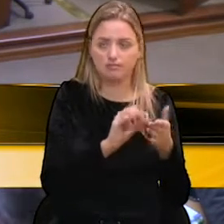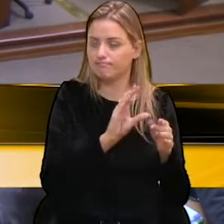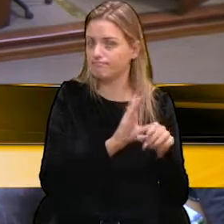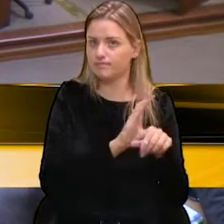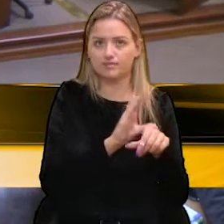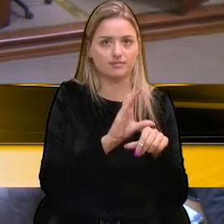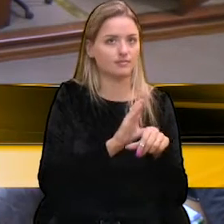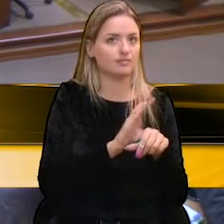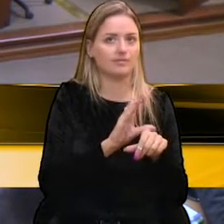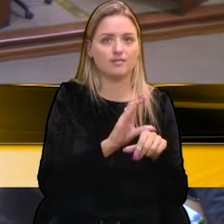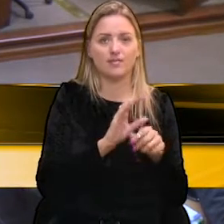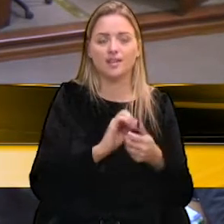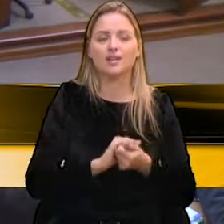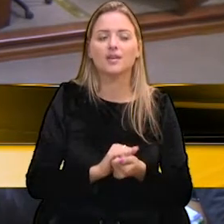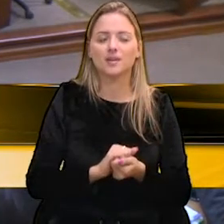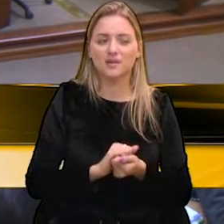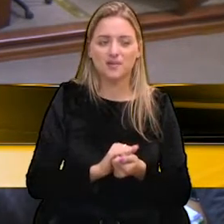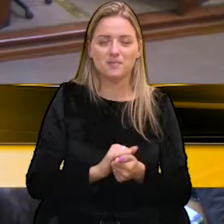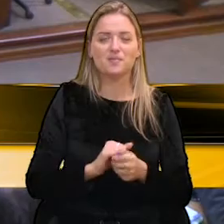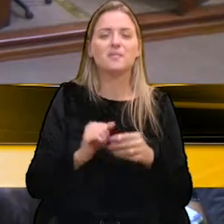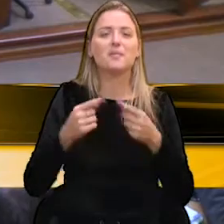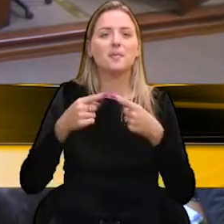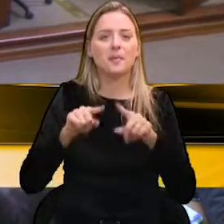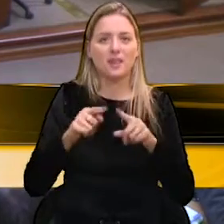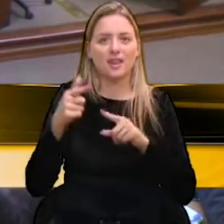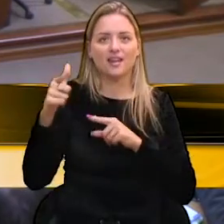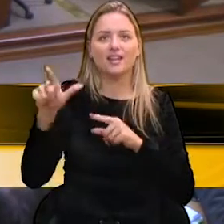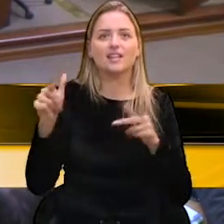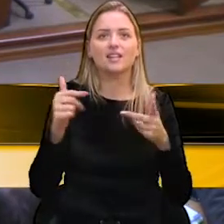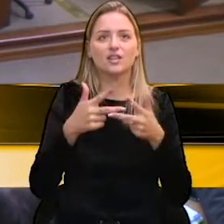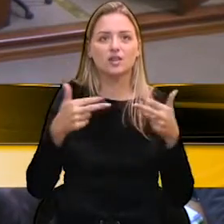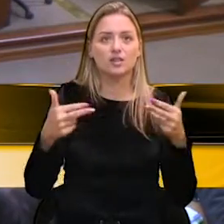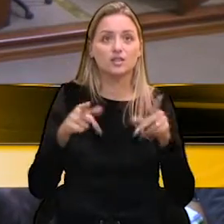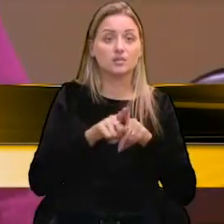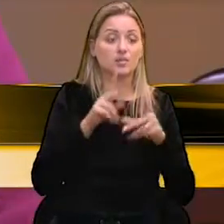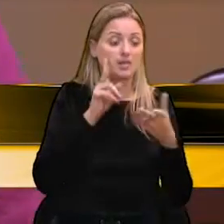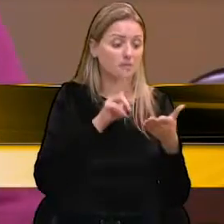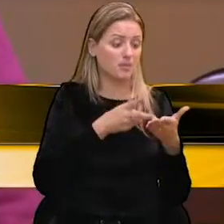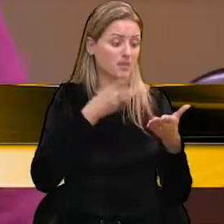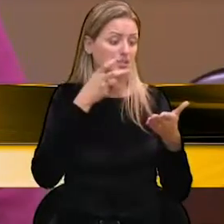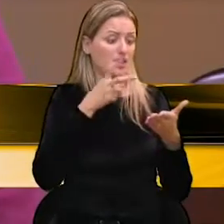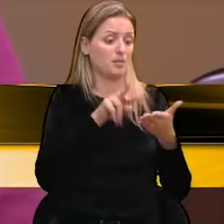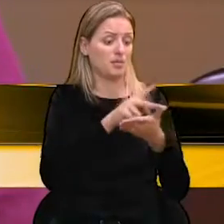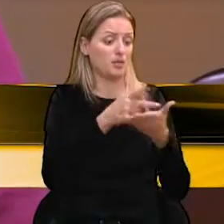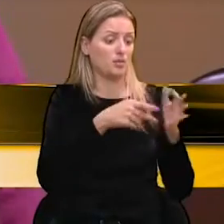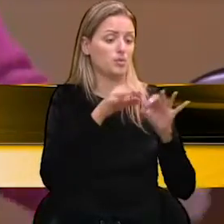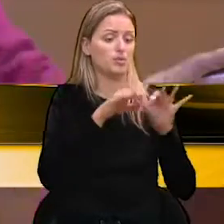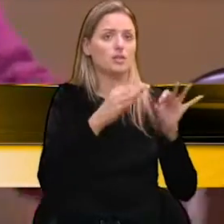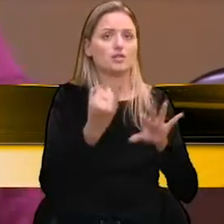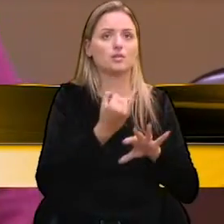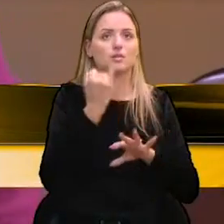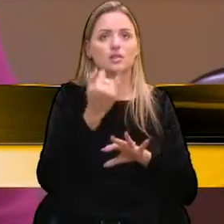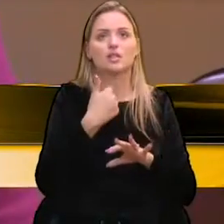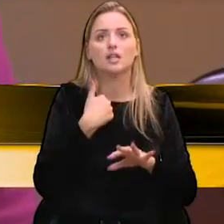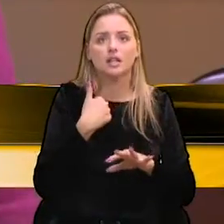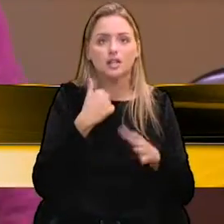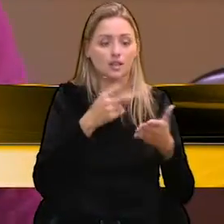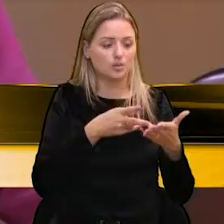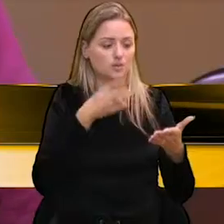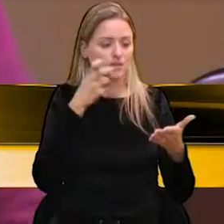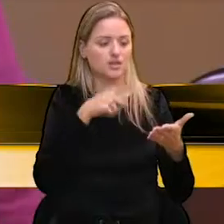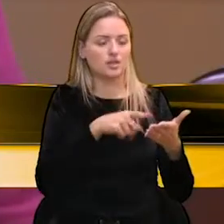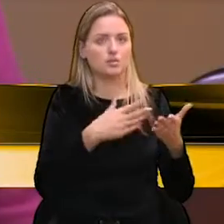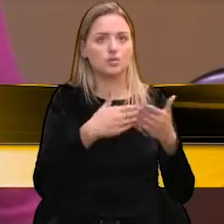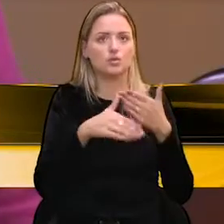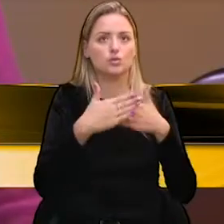inconstitucionalidade. Mas, por um outro lado, a gente vê que o mérito do projeto é bom, é louvável. Eu vejo aqui, todos